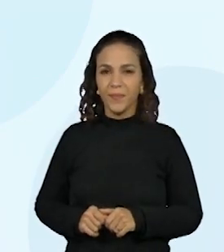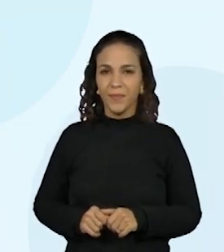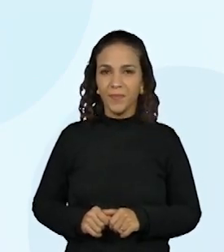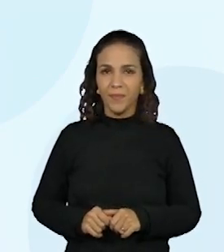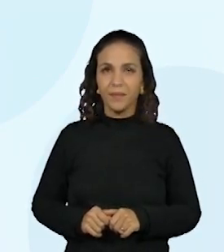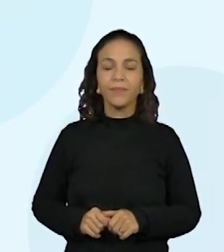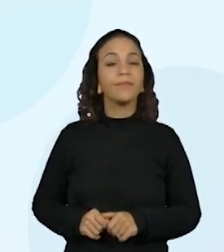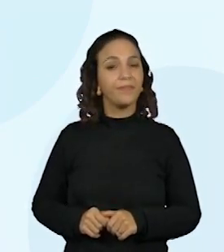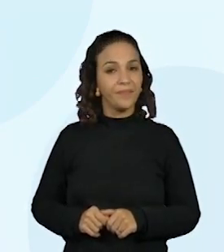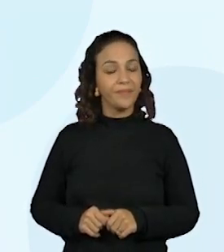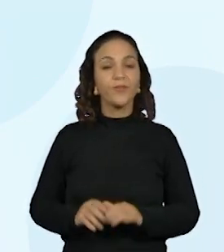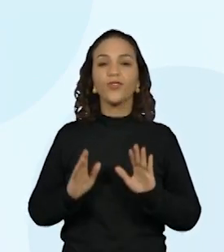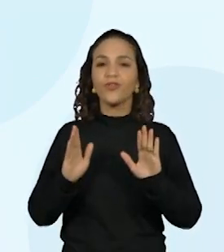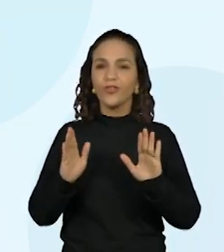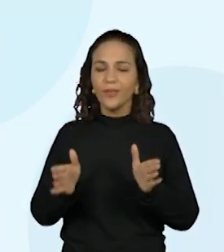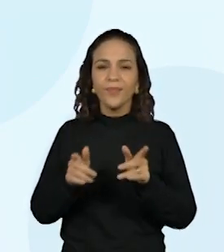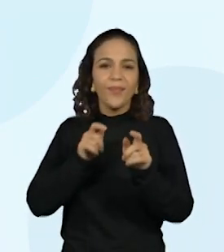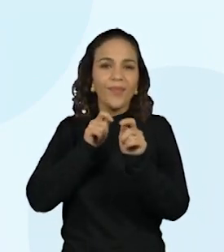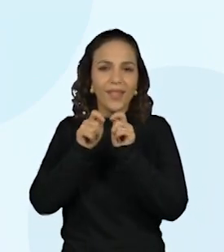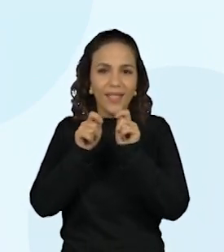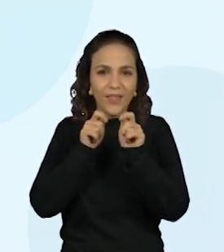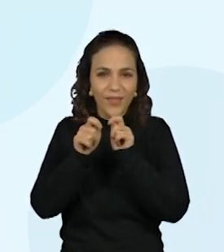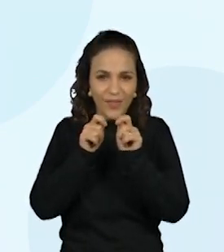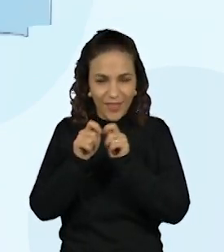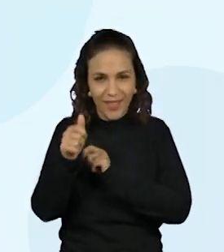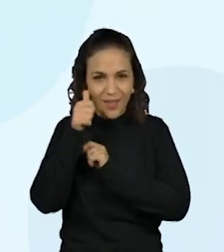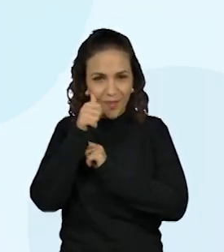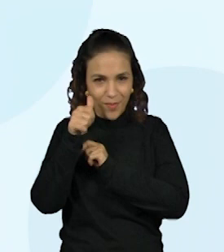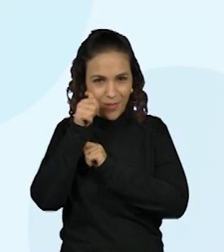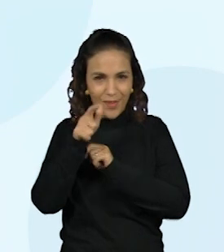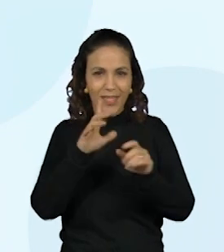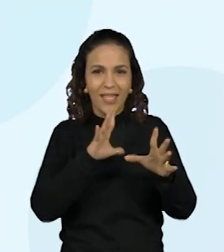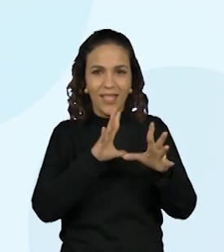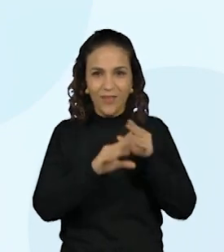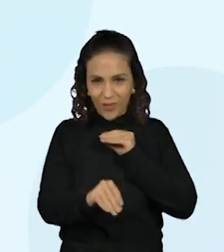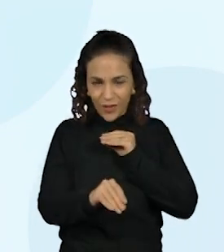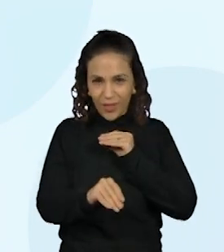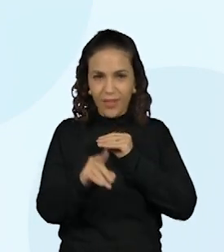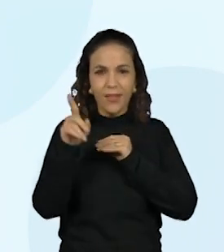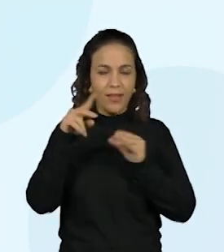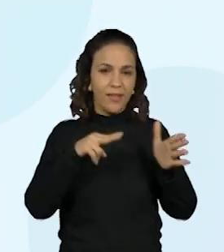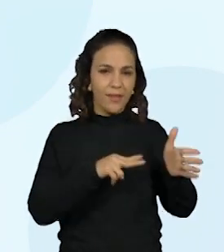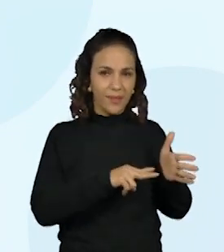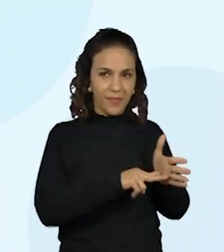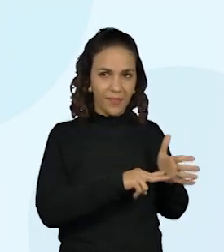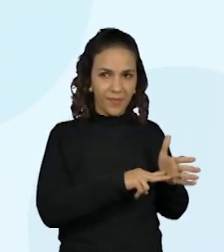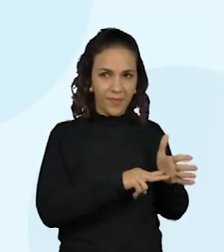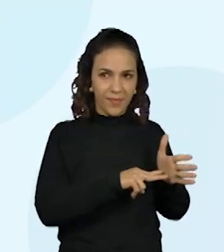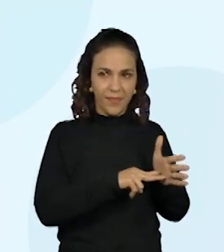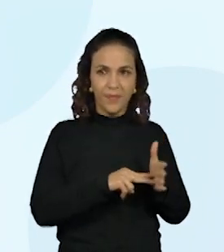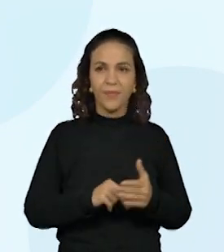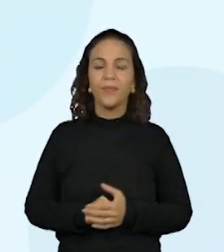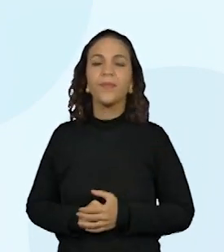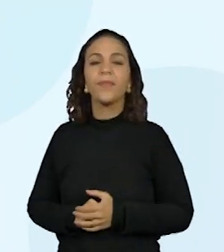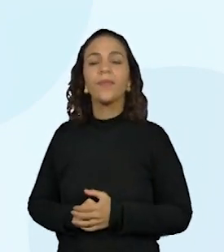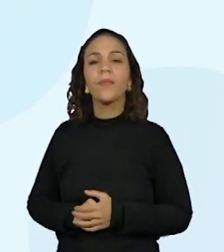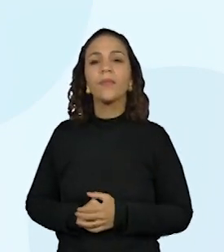uma entrevista da Gazal, uma refugiada síria, e